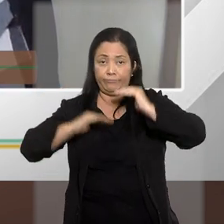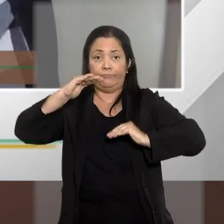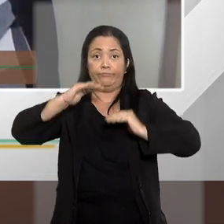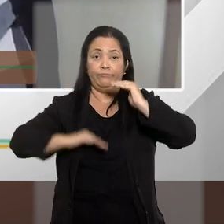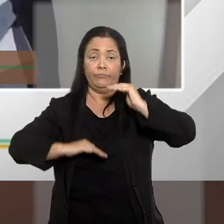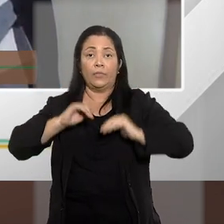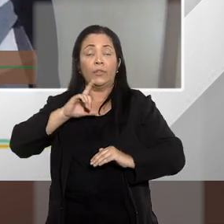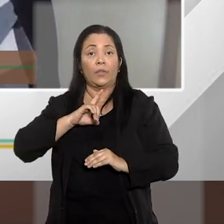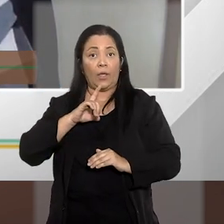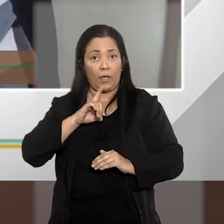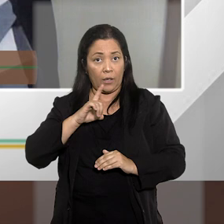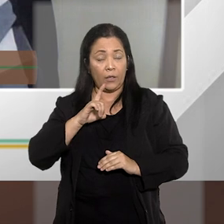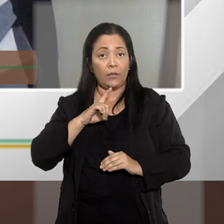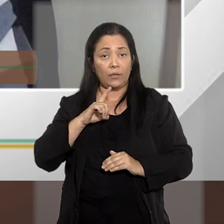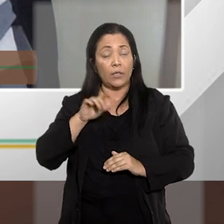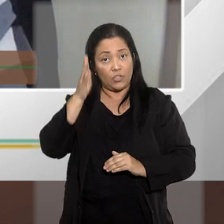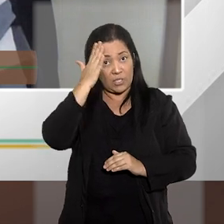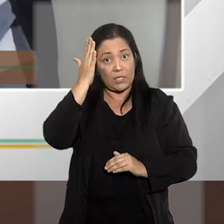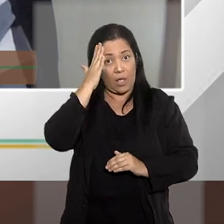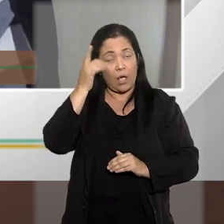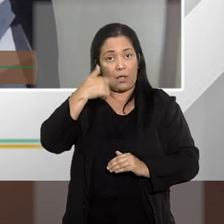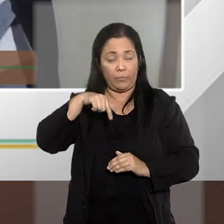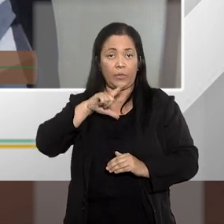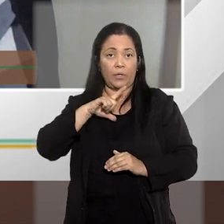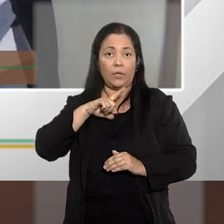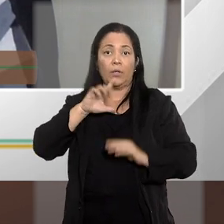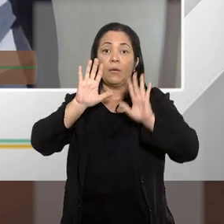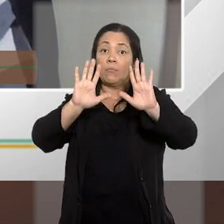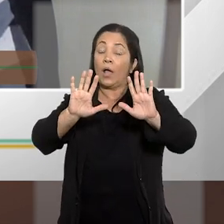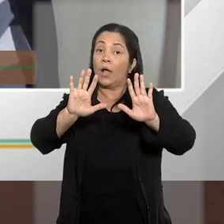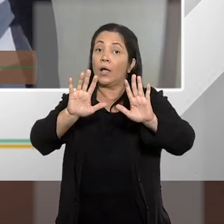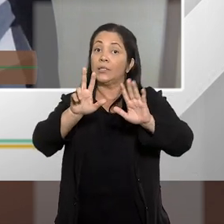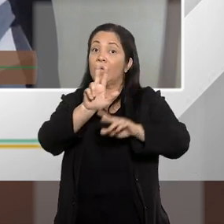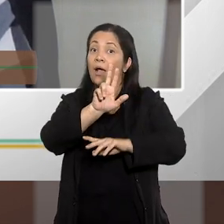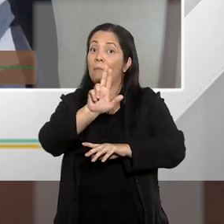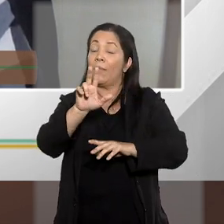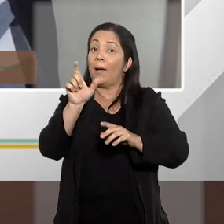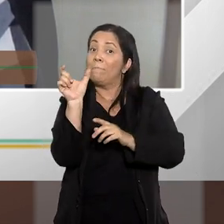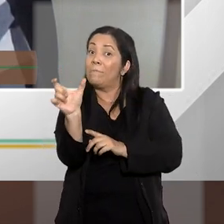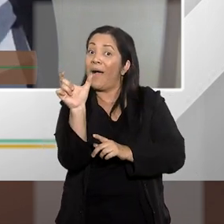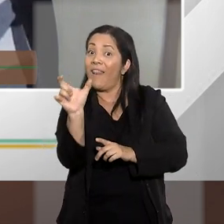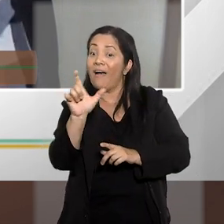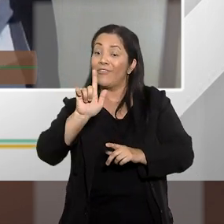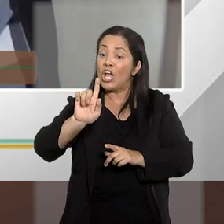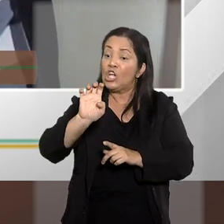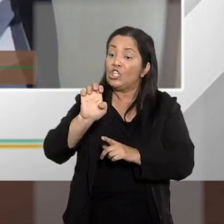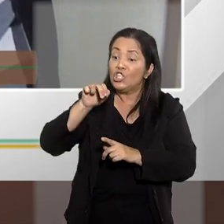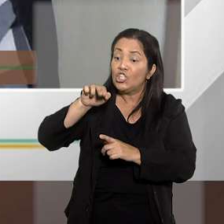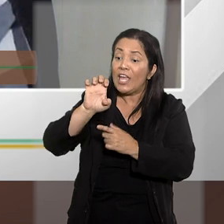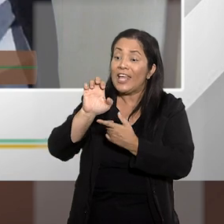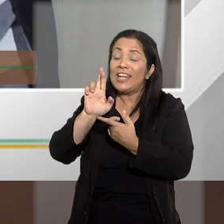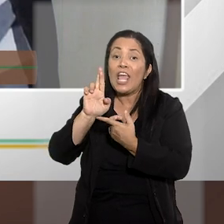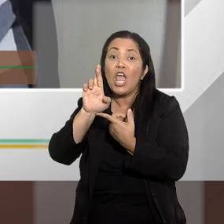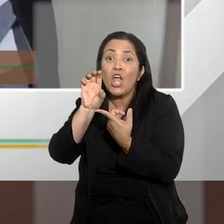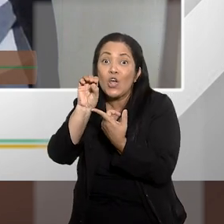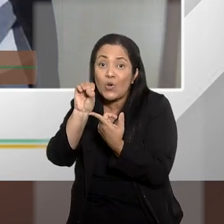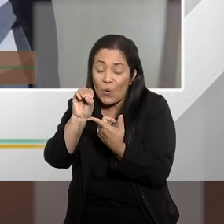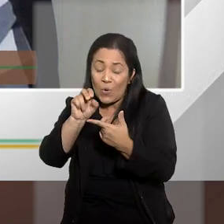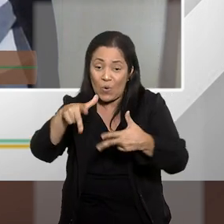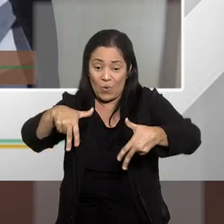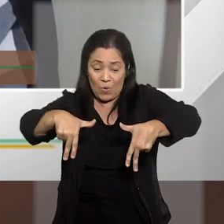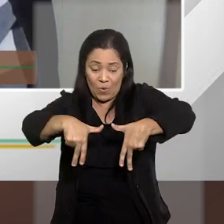esse entendimento, mas é importante que a palavra gênero, que aí tem sido um instrumento muito combatido, por